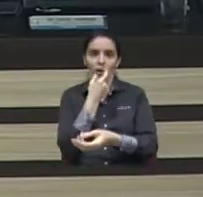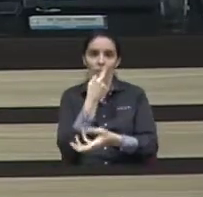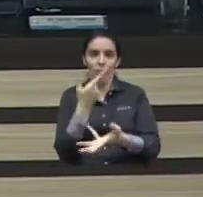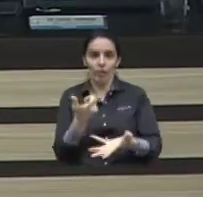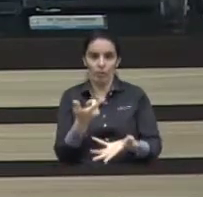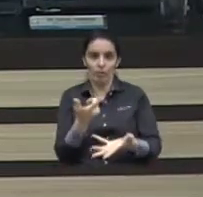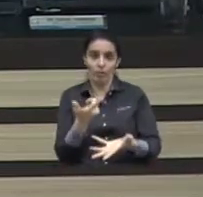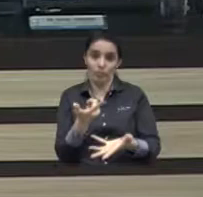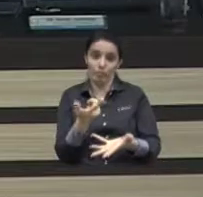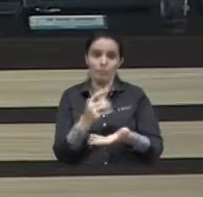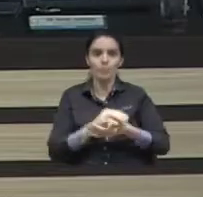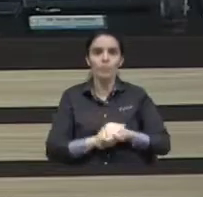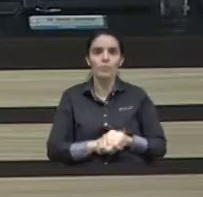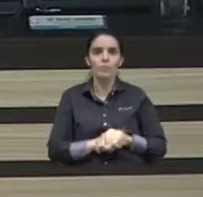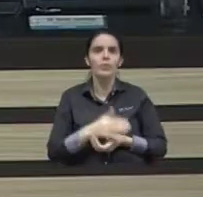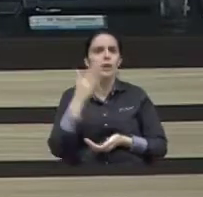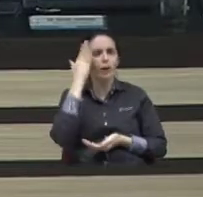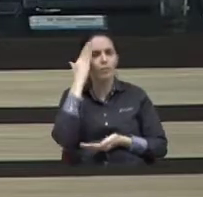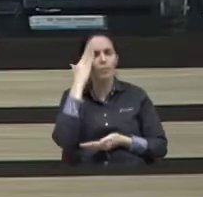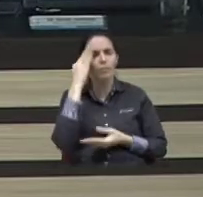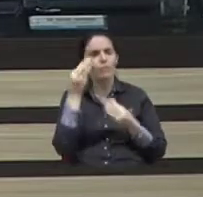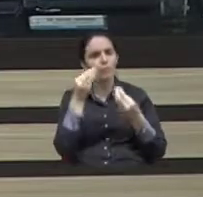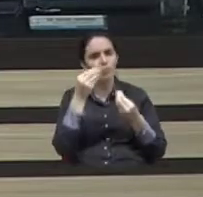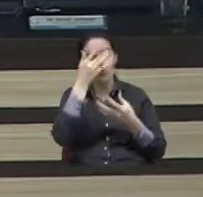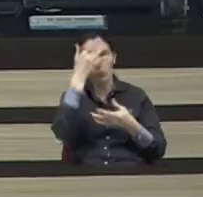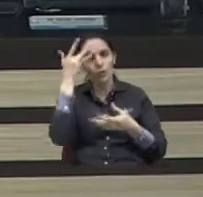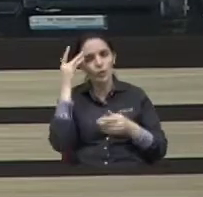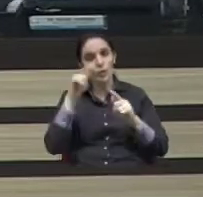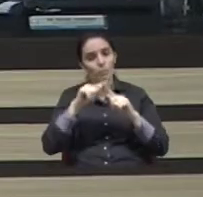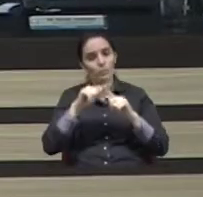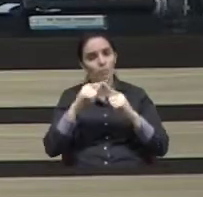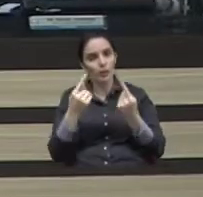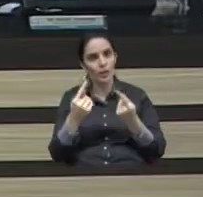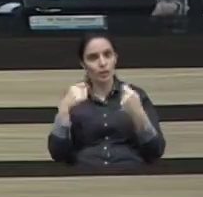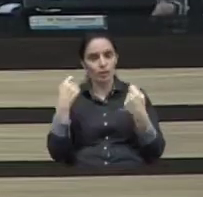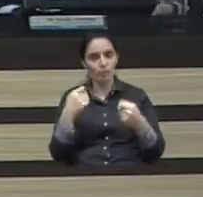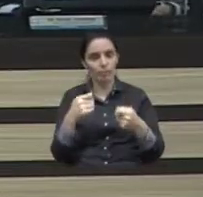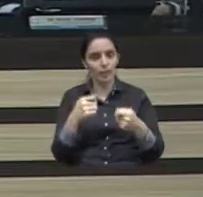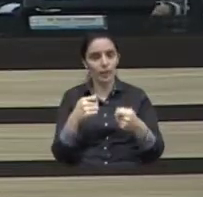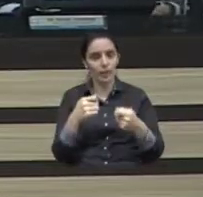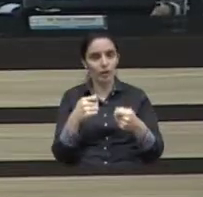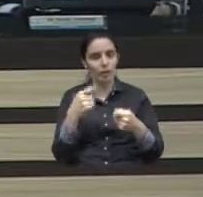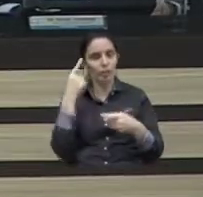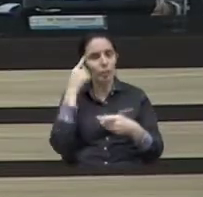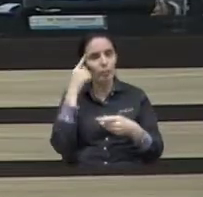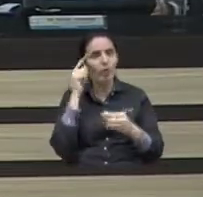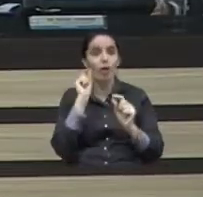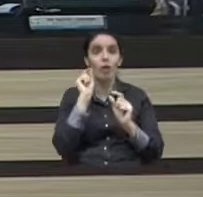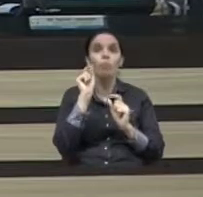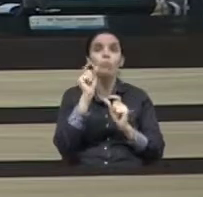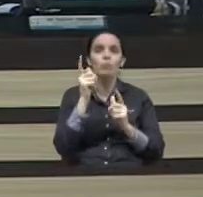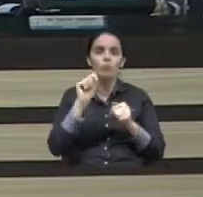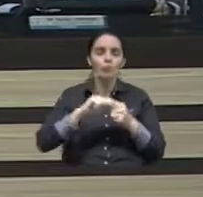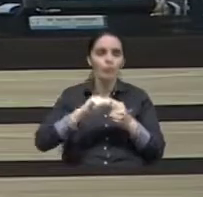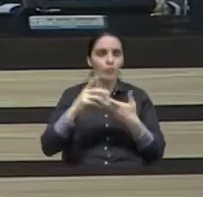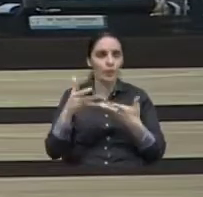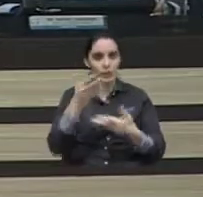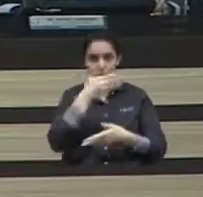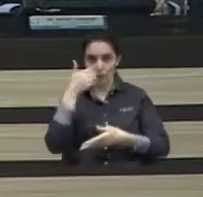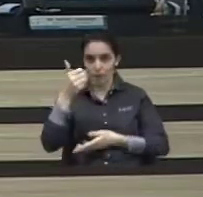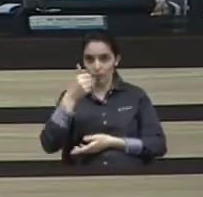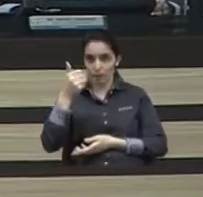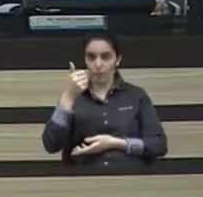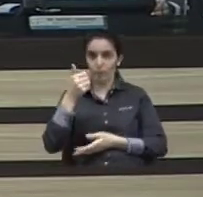a gente sabe que a quantidade é imensa, mas, assim, vamos tentar, né, o que é que a gente pode gerenciar, entre